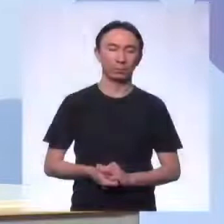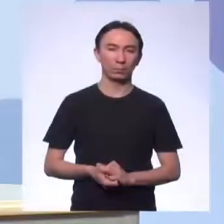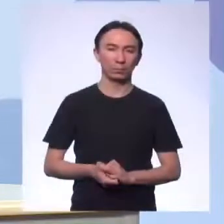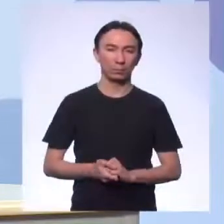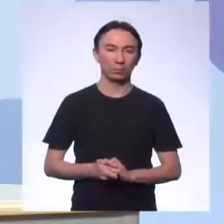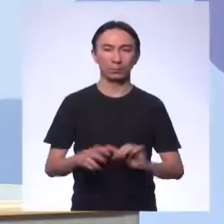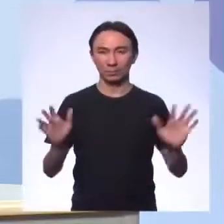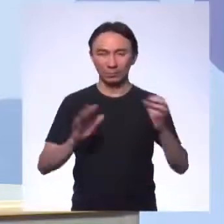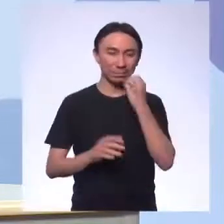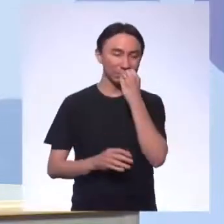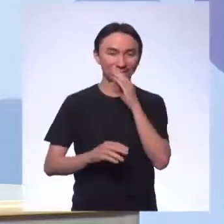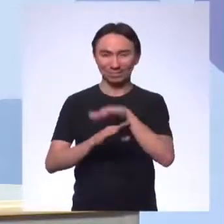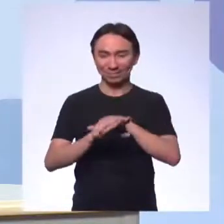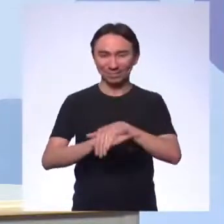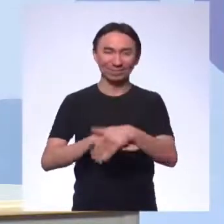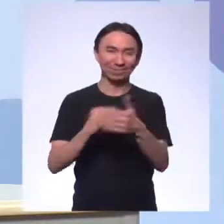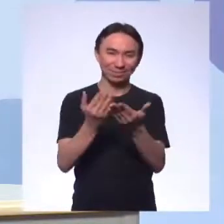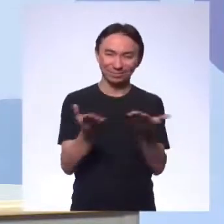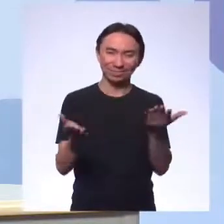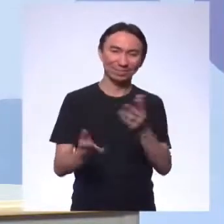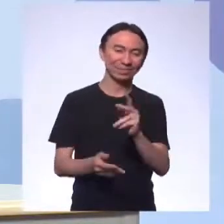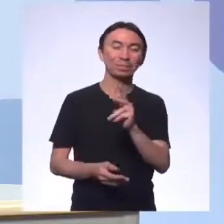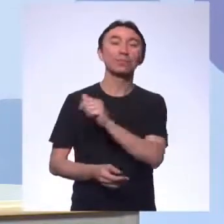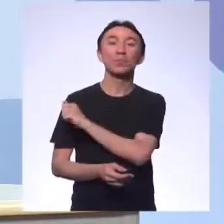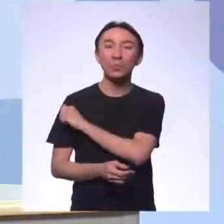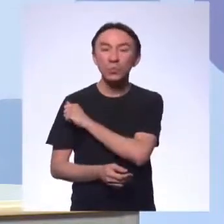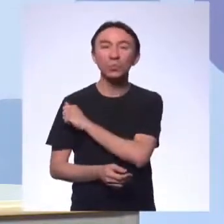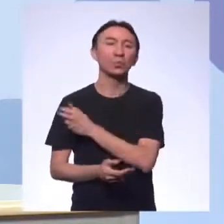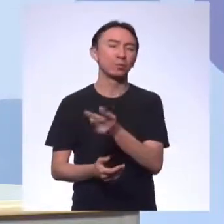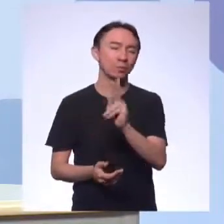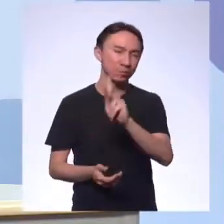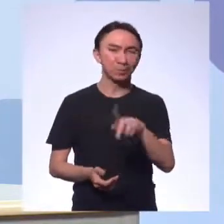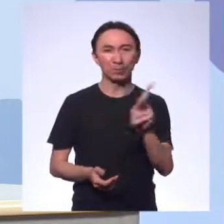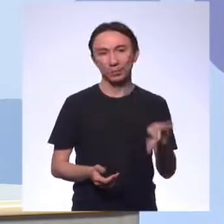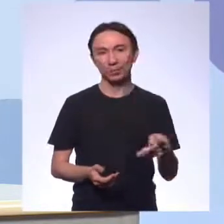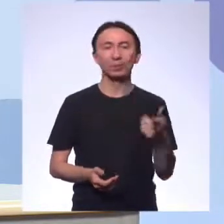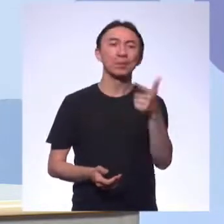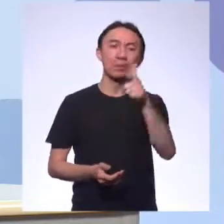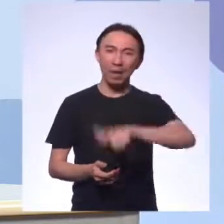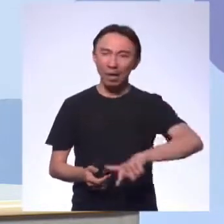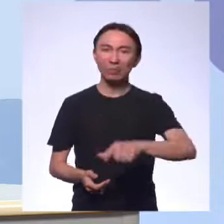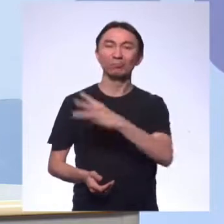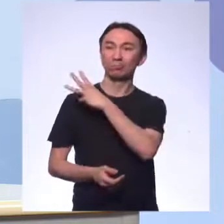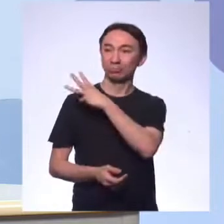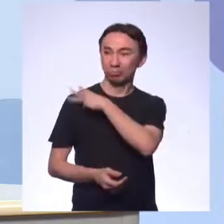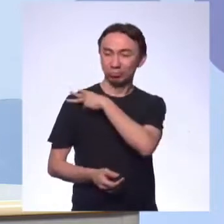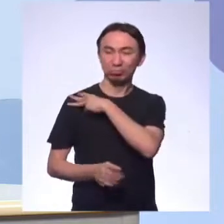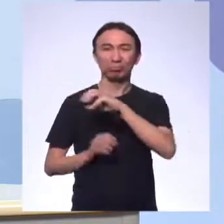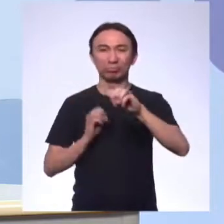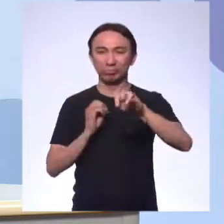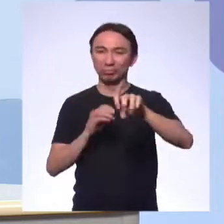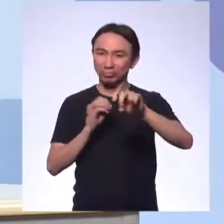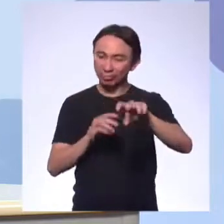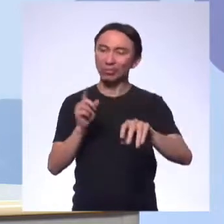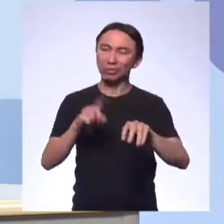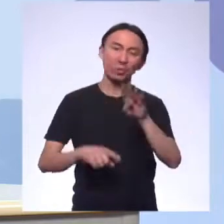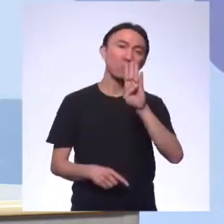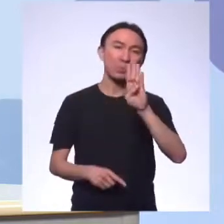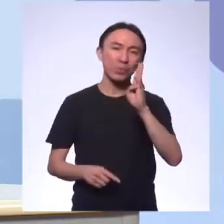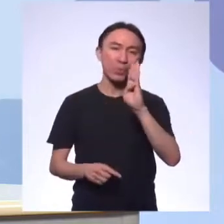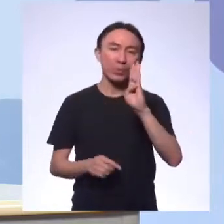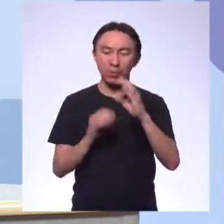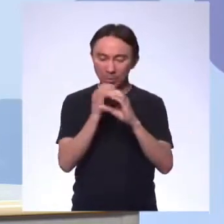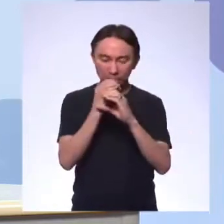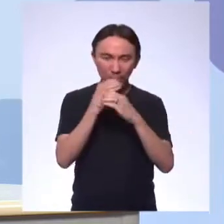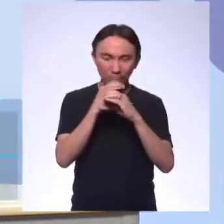Boa noite, estudantes, professores. Seja bem-vindo a mais uma aula, terceira série do ensino médio de biologia. E na aula de